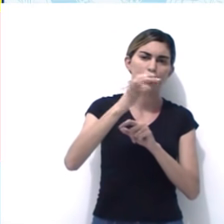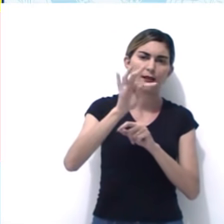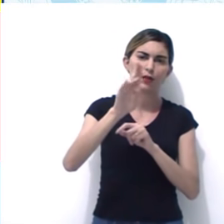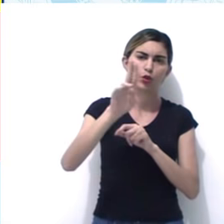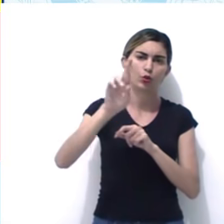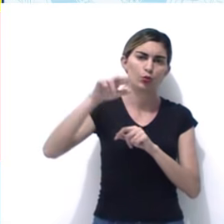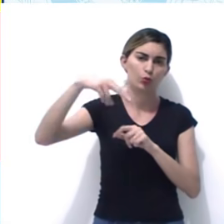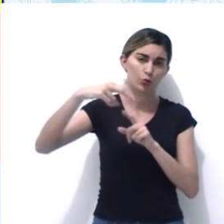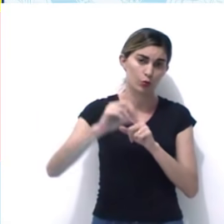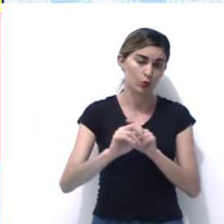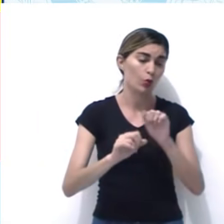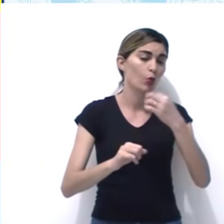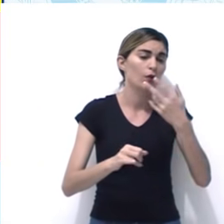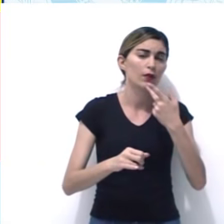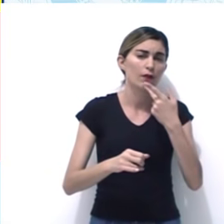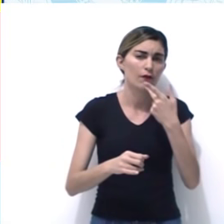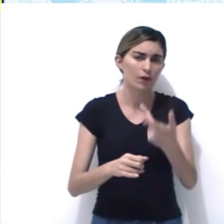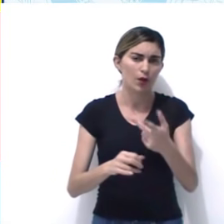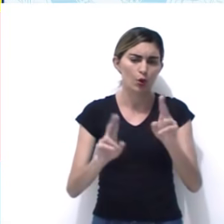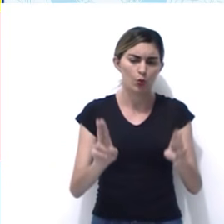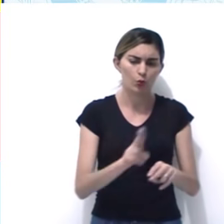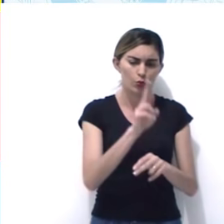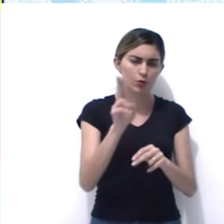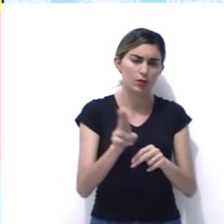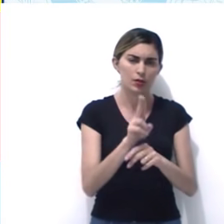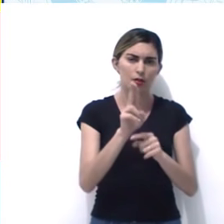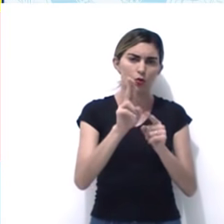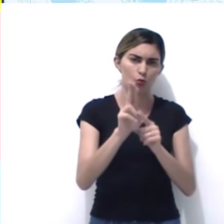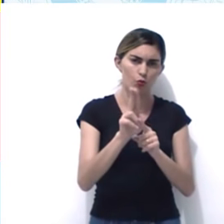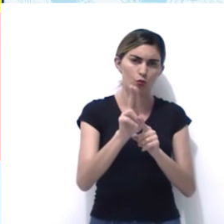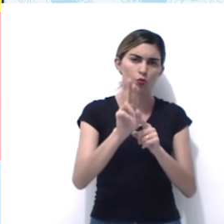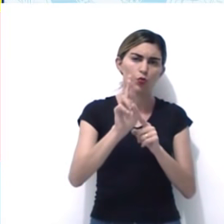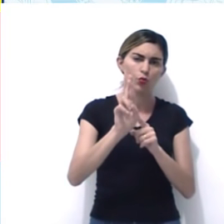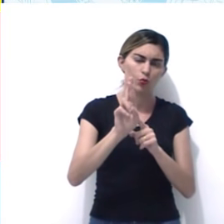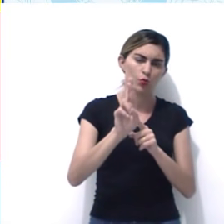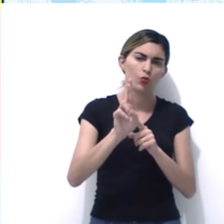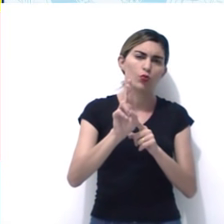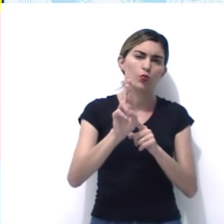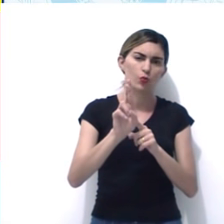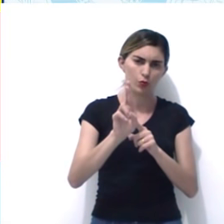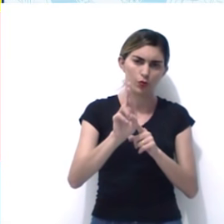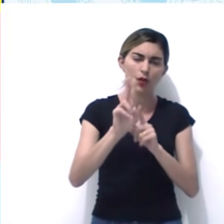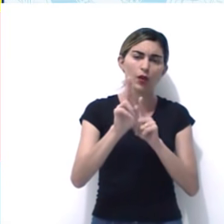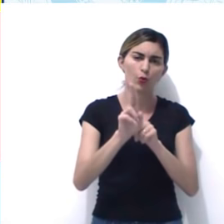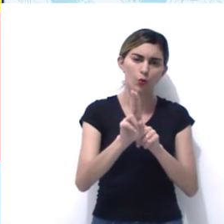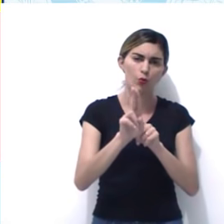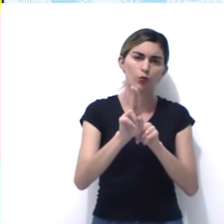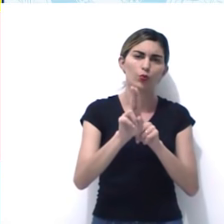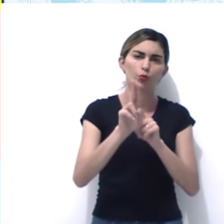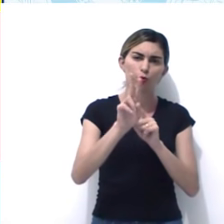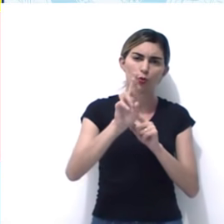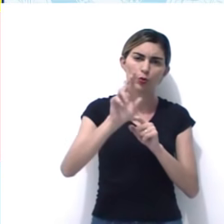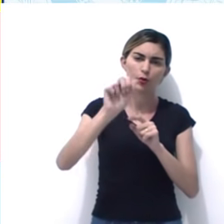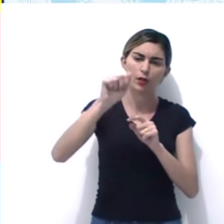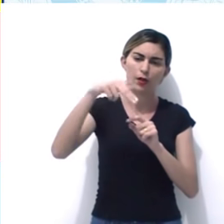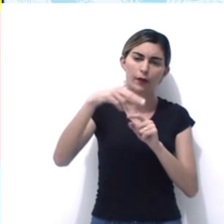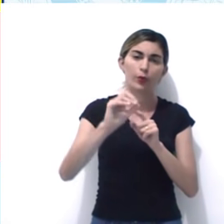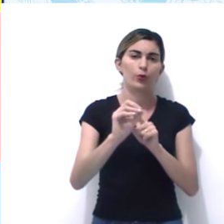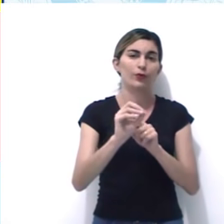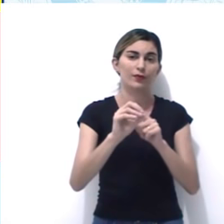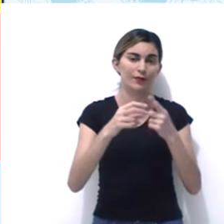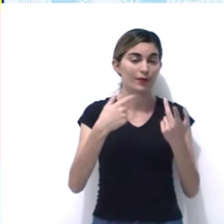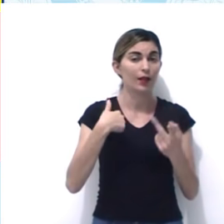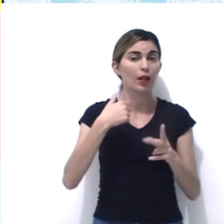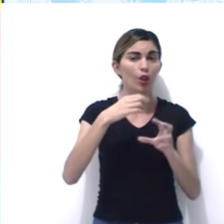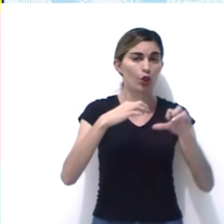quando eu digo usa a iniciar um vai lembrar o planeta urano e